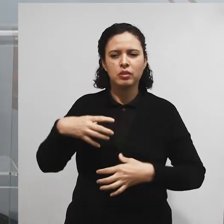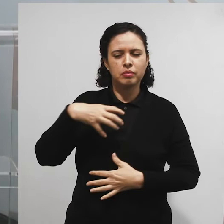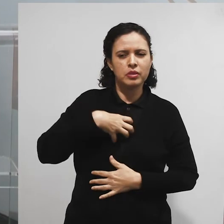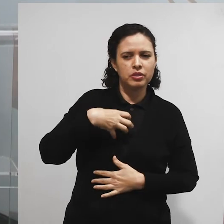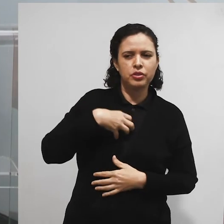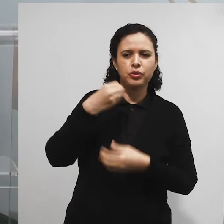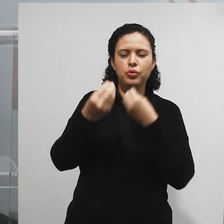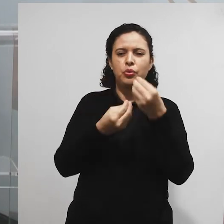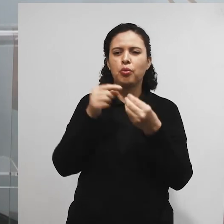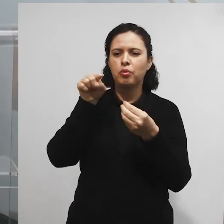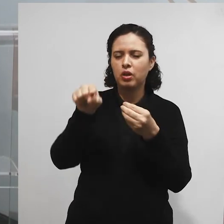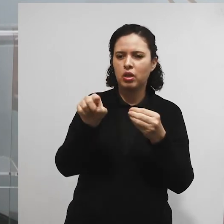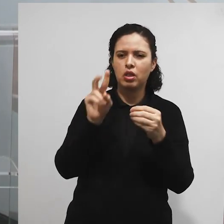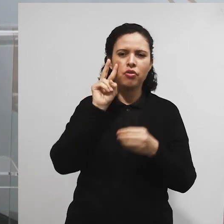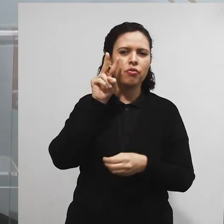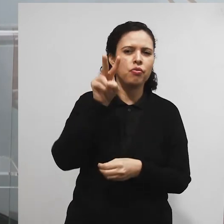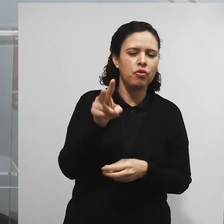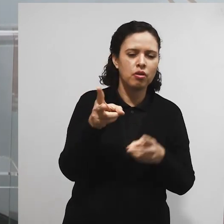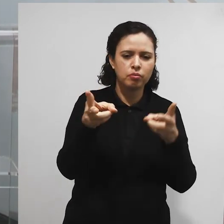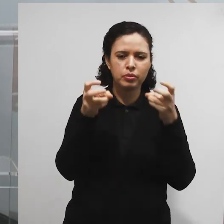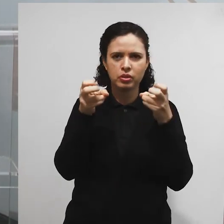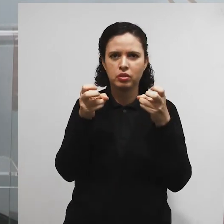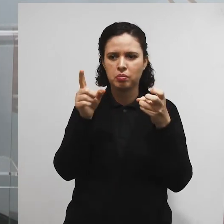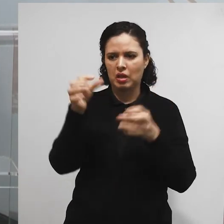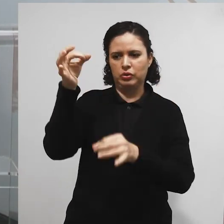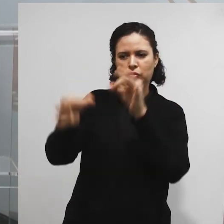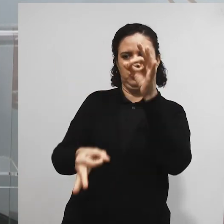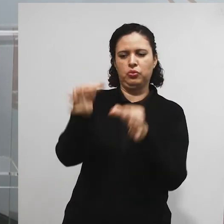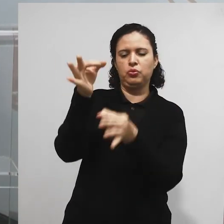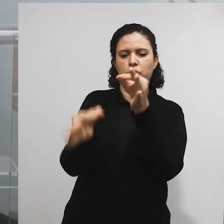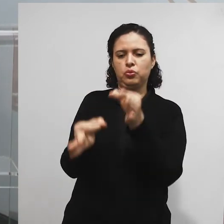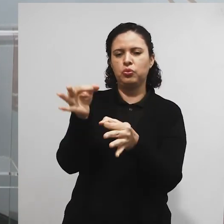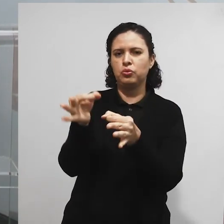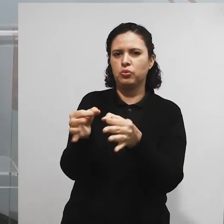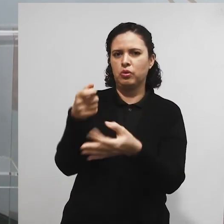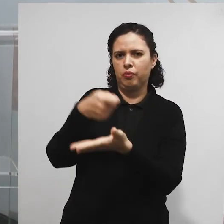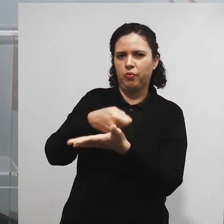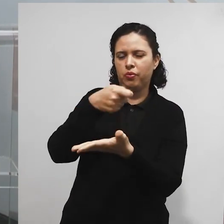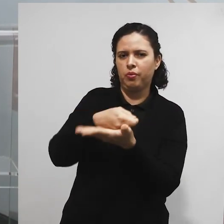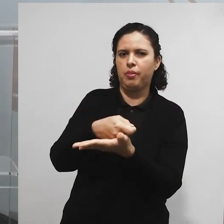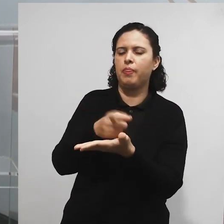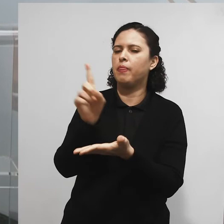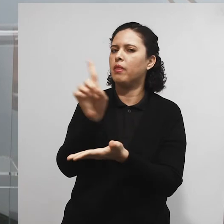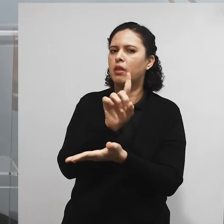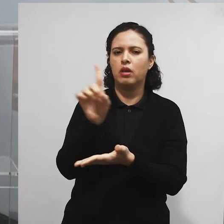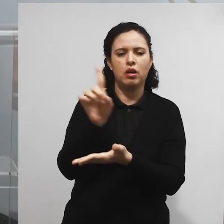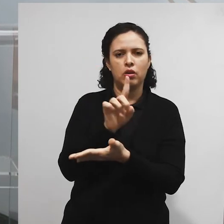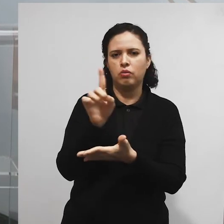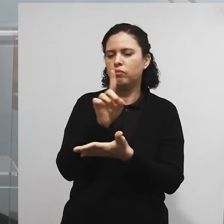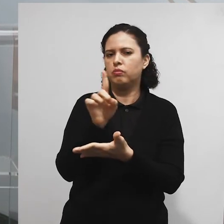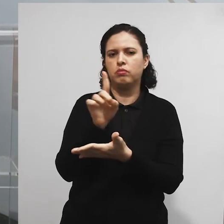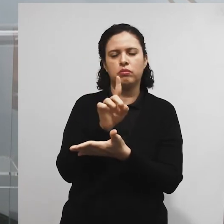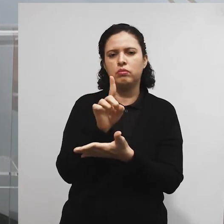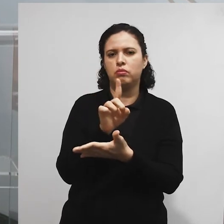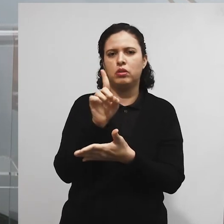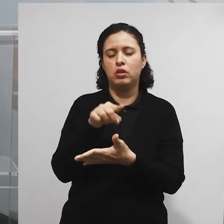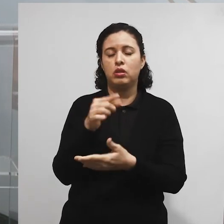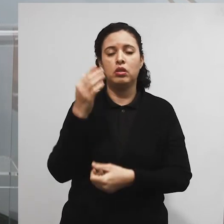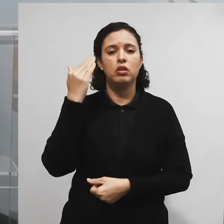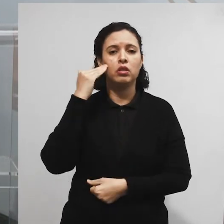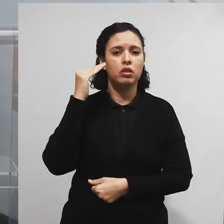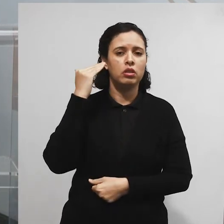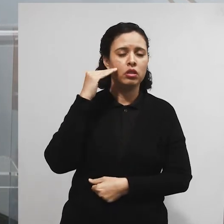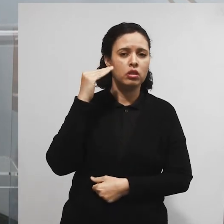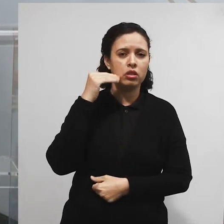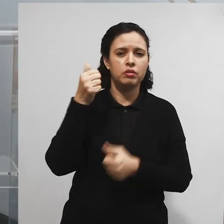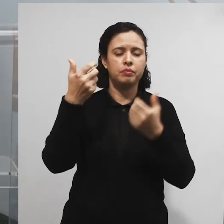mundo a partir da perspectiva do outro. Não para julgá-lo, não para condená-lo moralmente, mas para tentar entender e